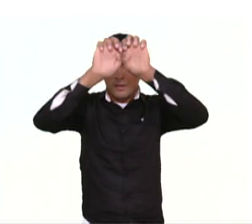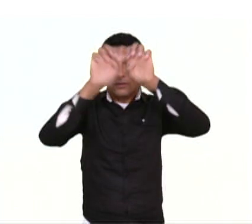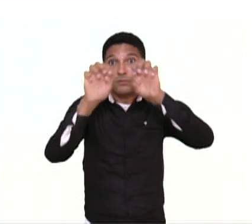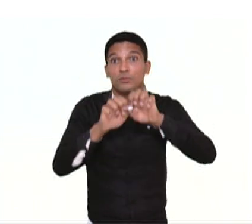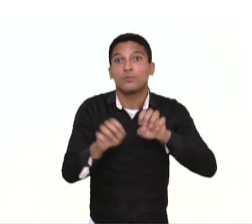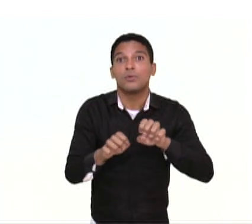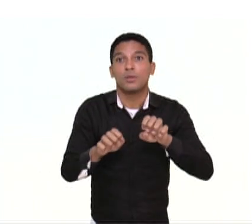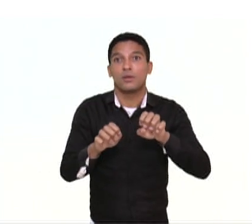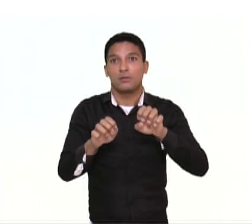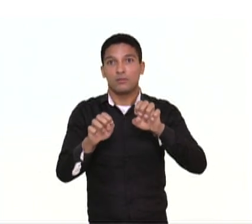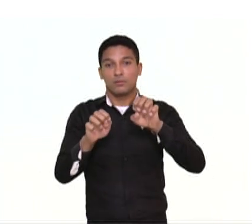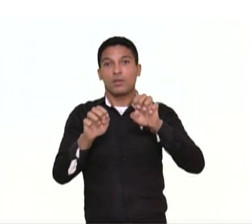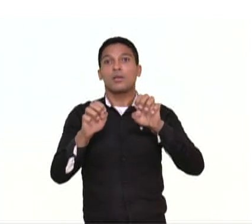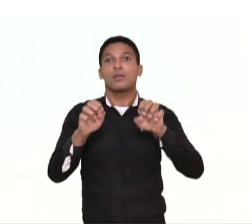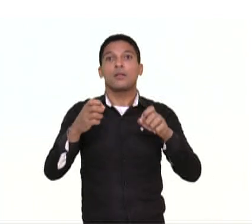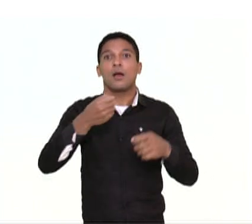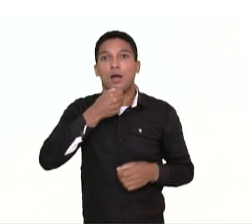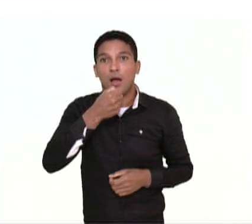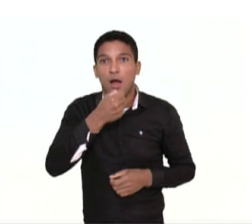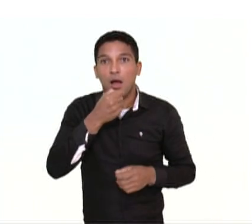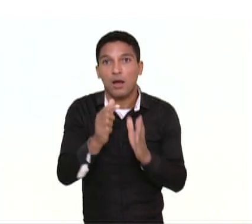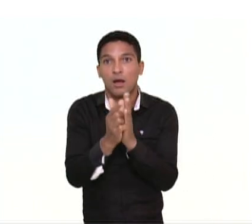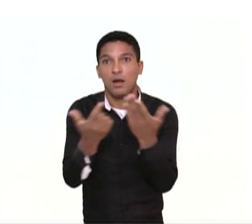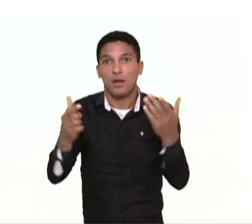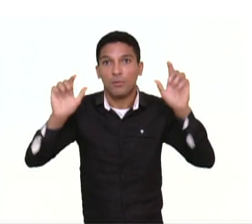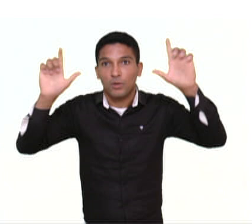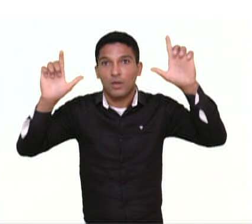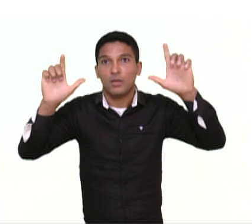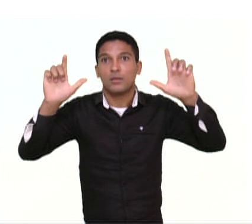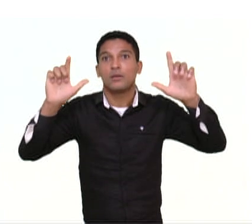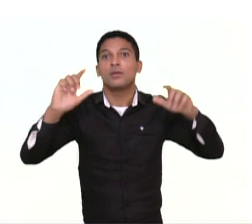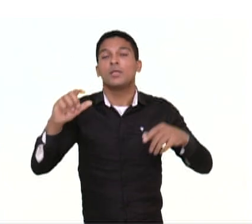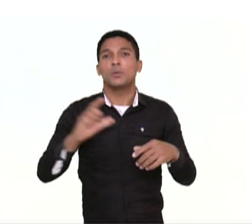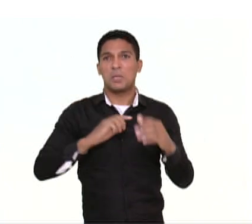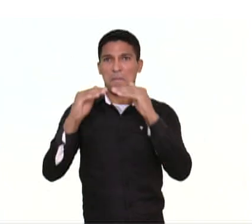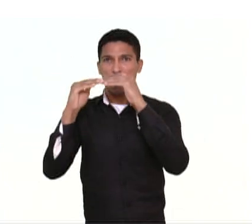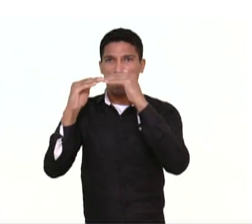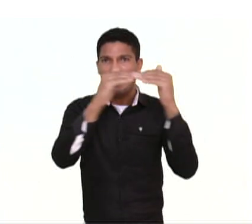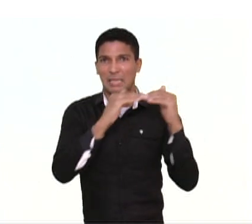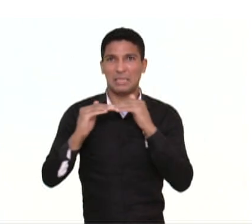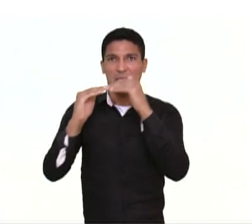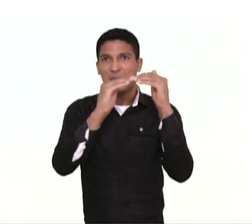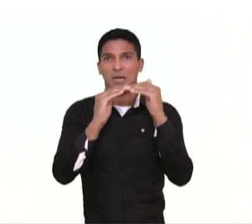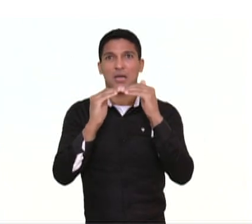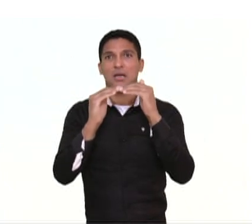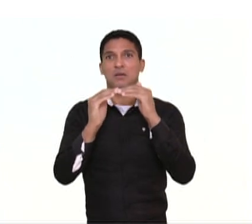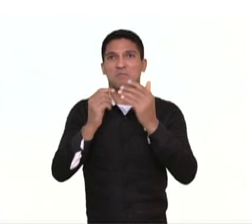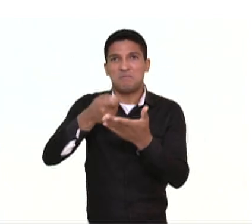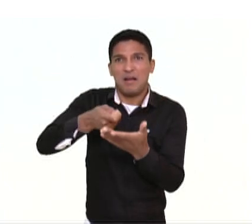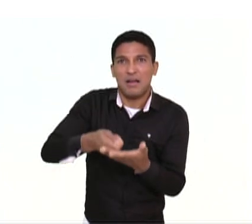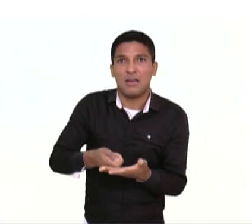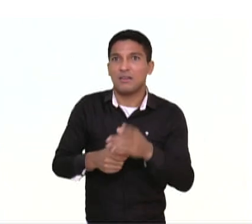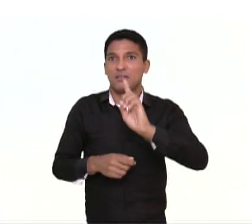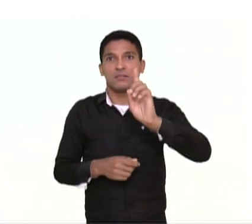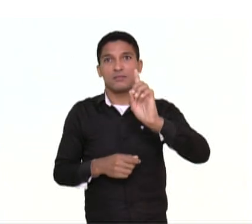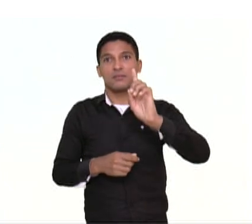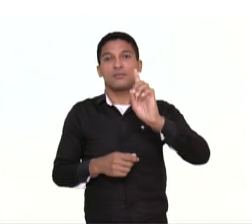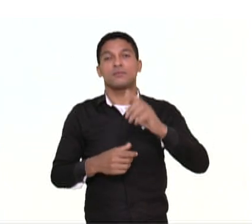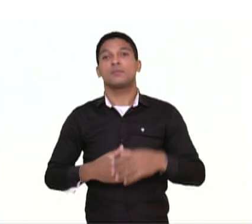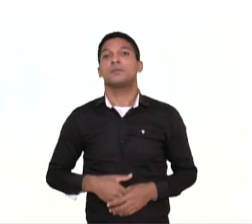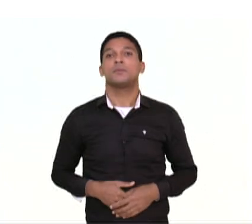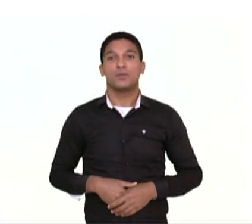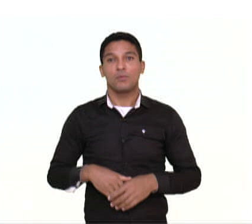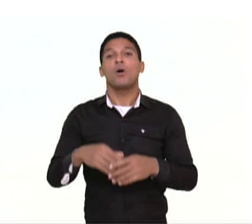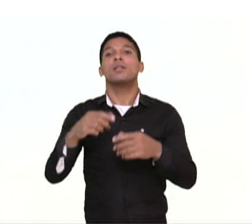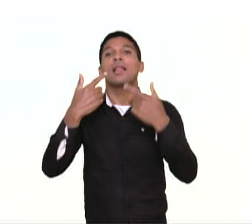padrão rígido, né? Ela é bastante variável. O autor pode, inclusive, dar sua opinião sobre o tema escolhido, assumindo assim uma linguagem de